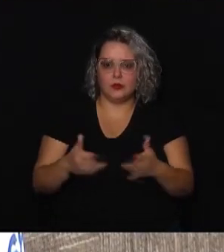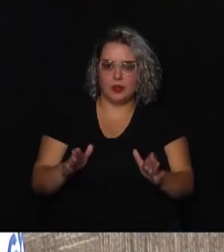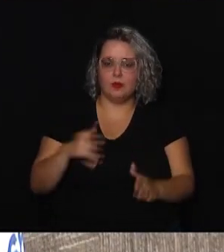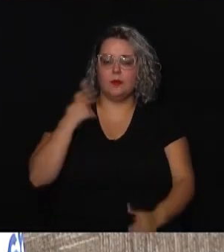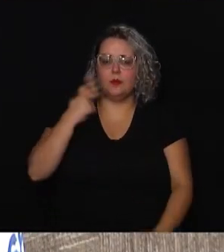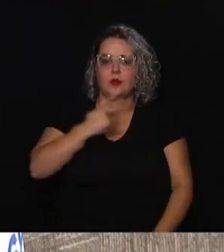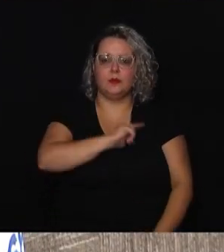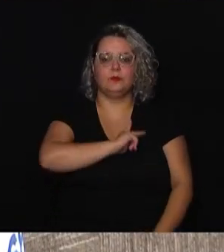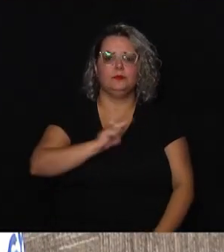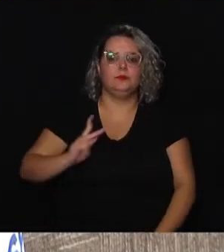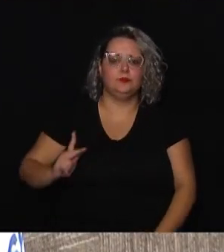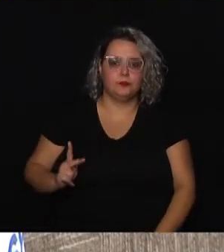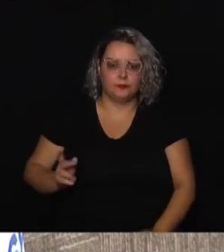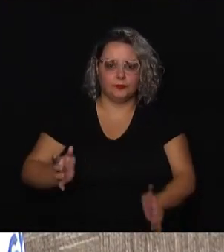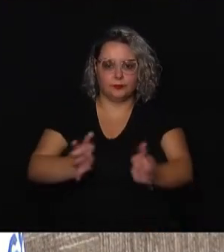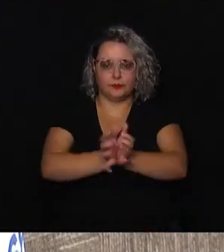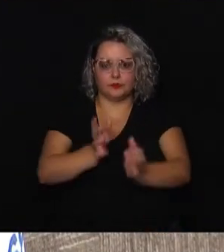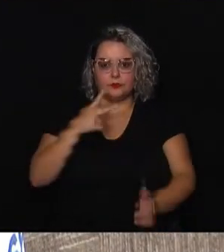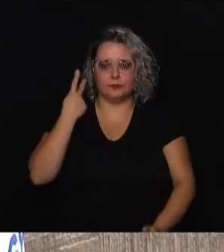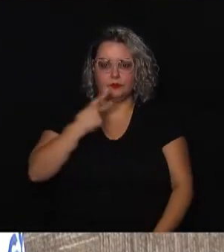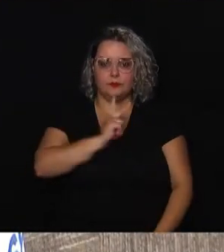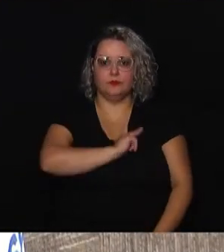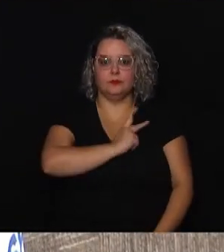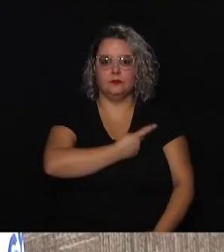para o presidente da comissão, o vereador Paulo Haddad.